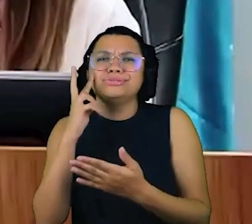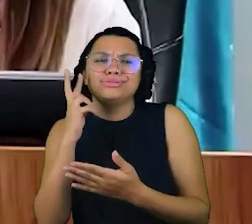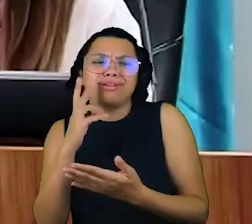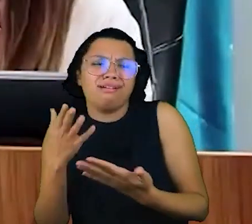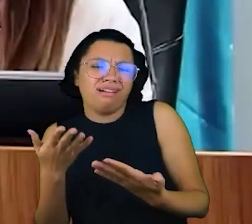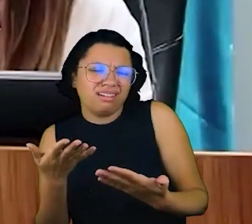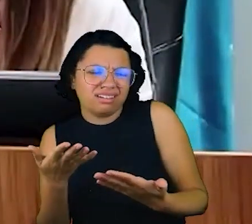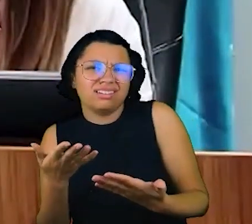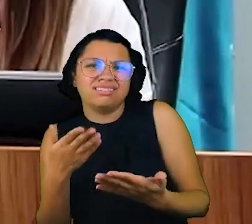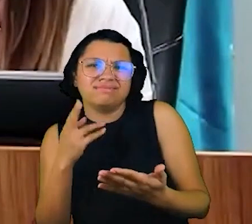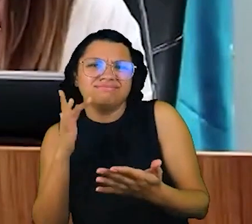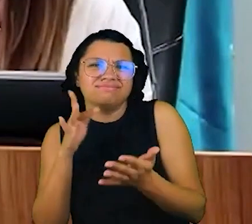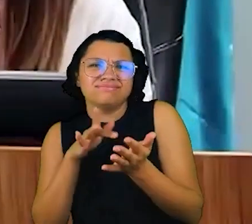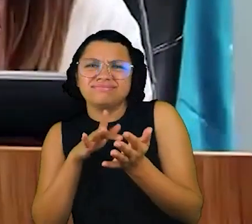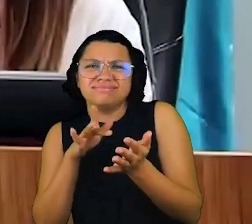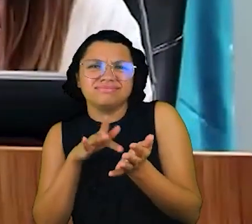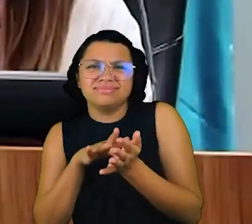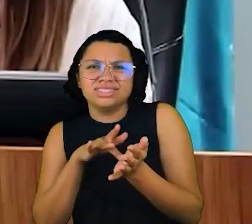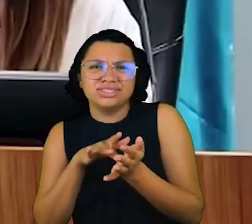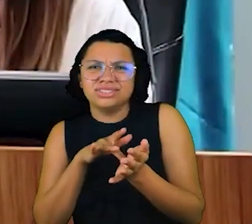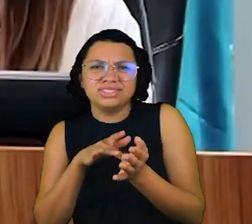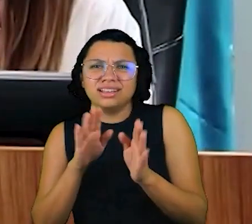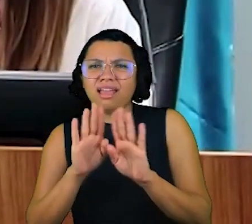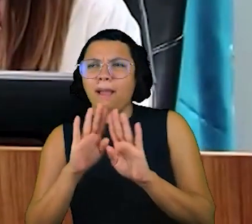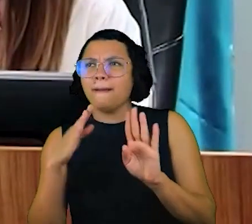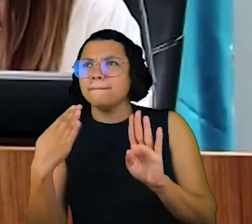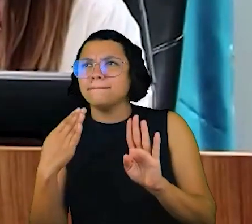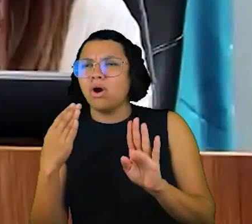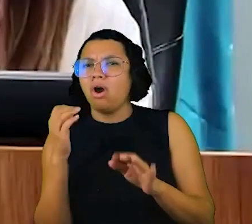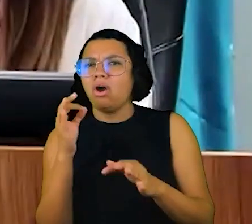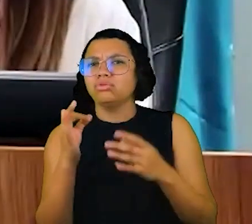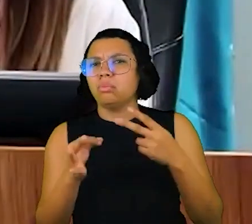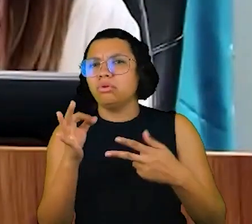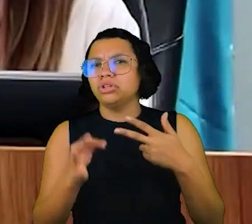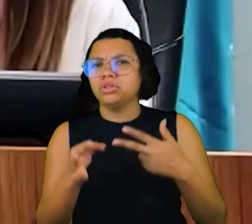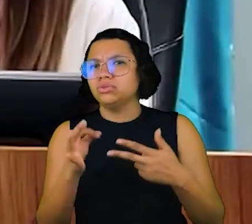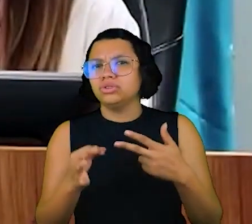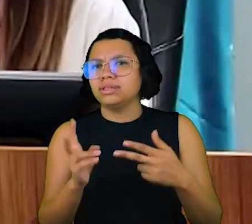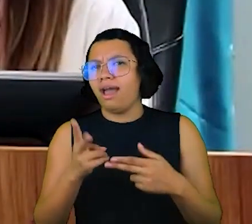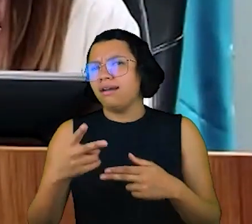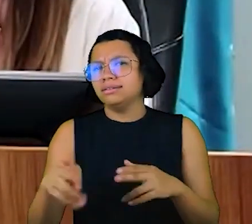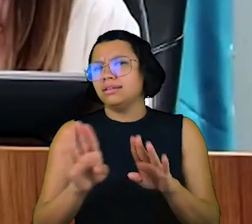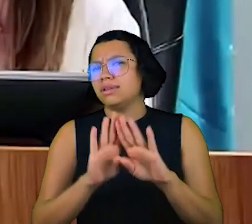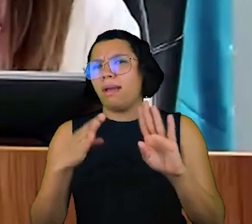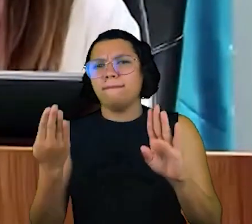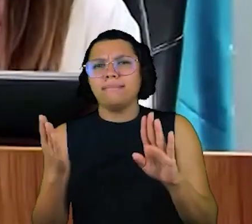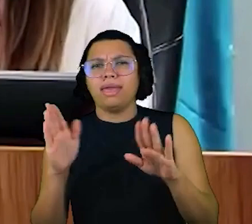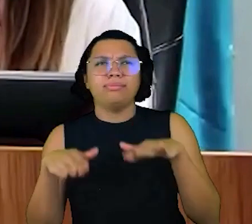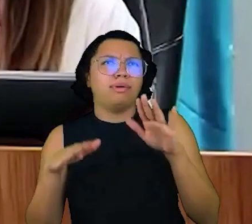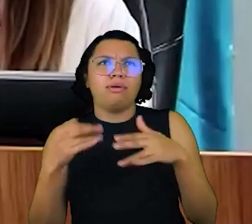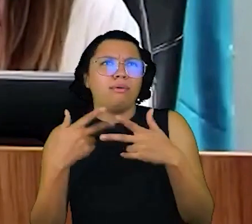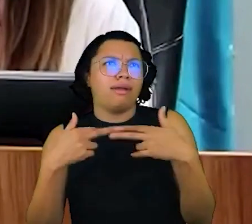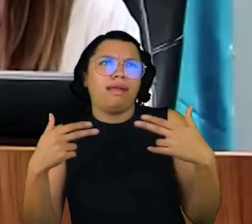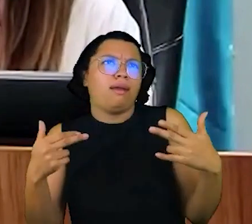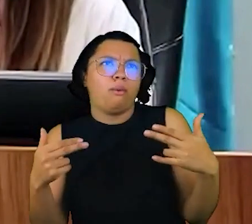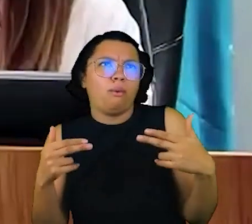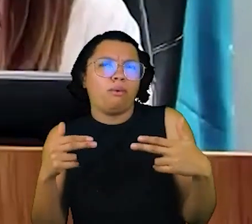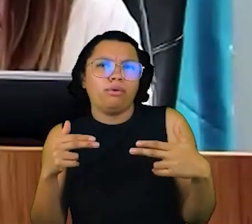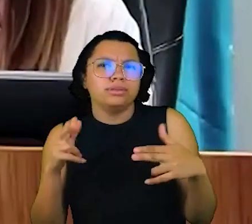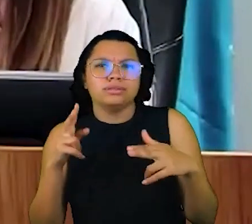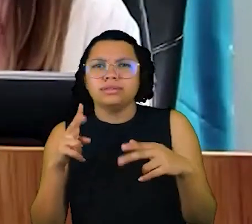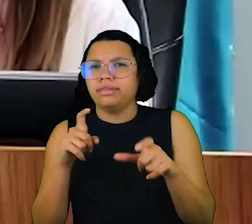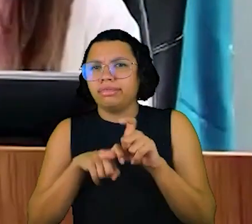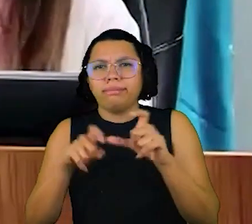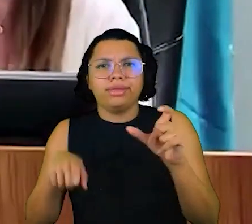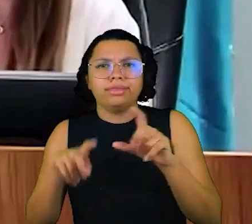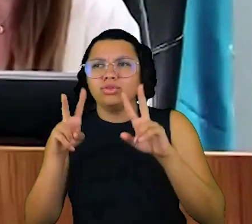essa historinha fiada de que a porta do Poder Judiciário está aberta o tempo todo para qualquer coisa, seja